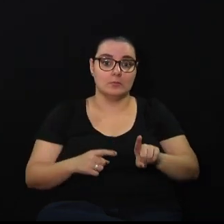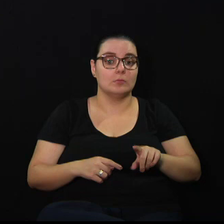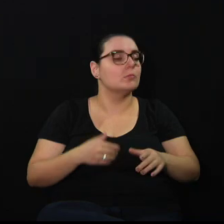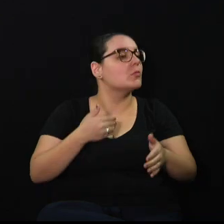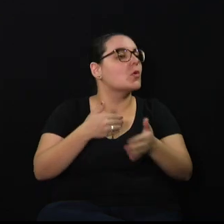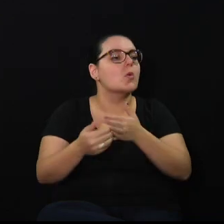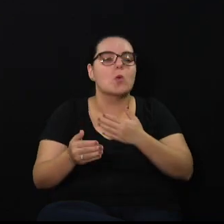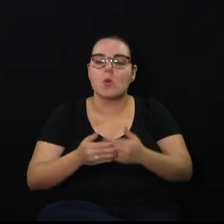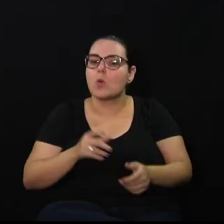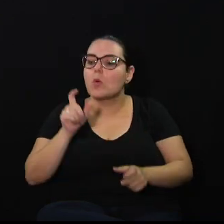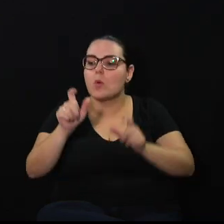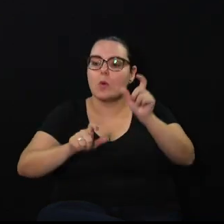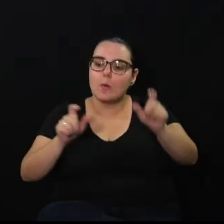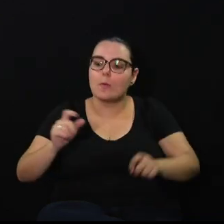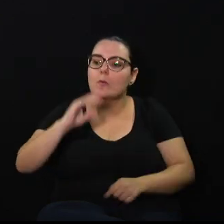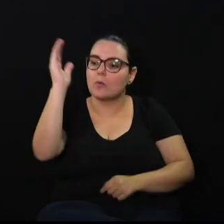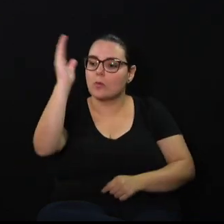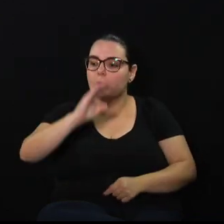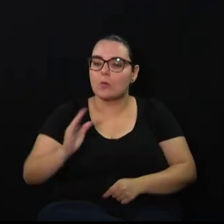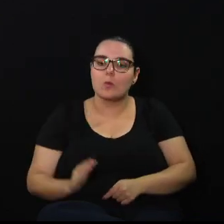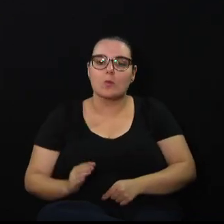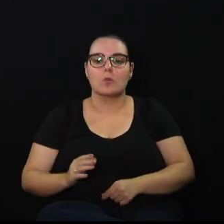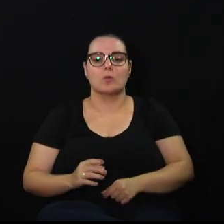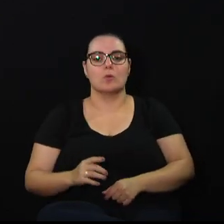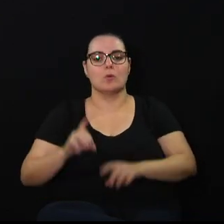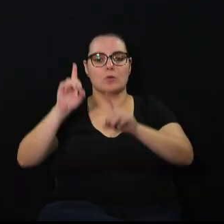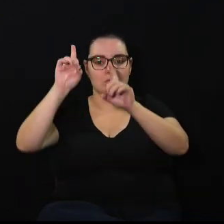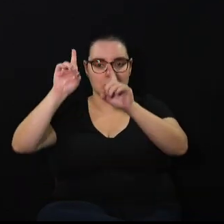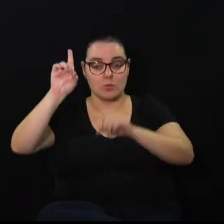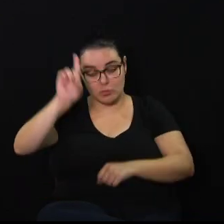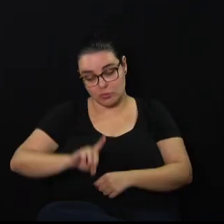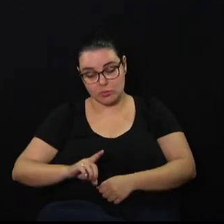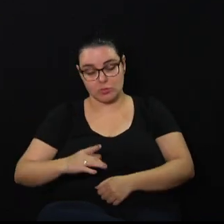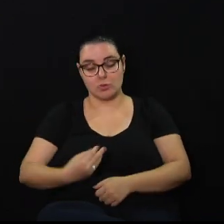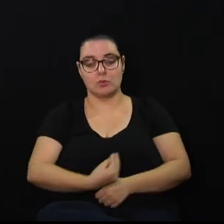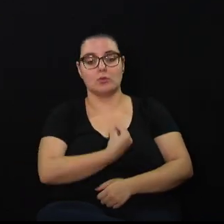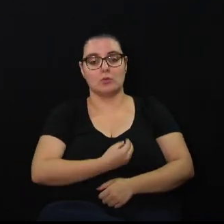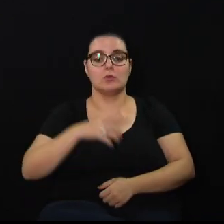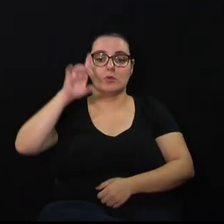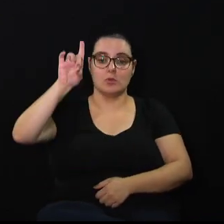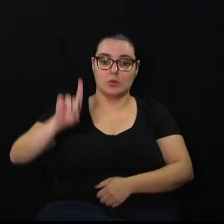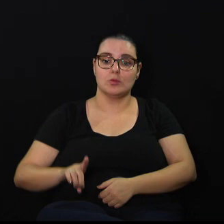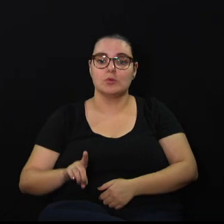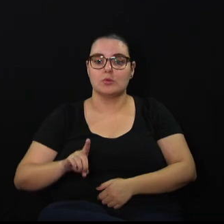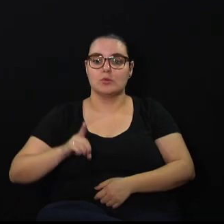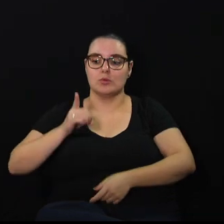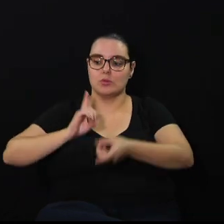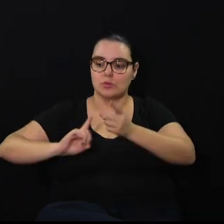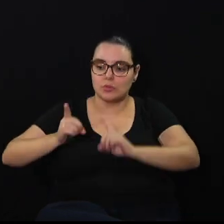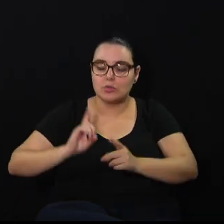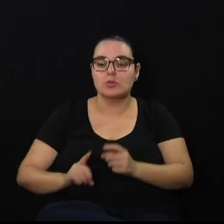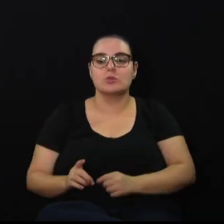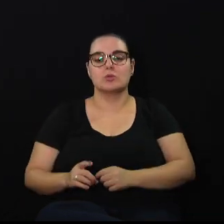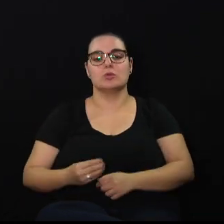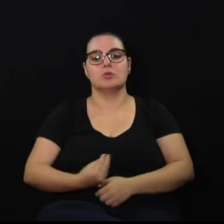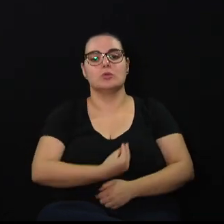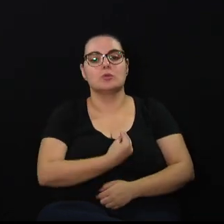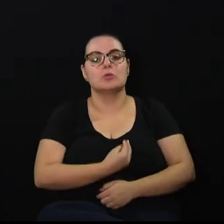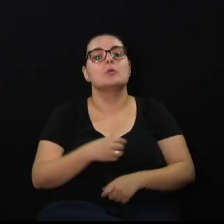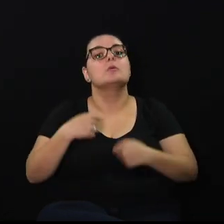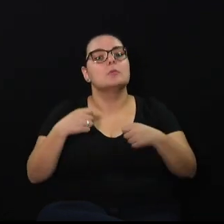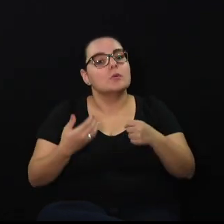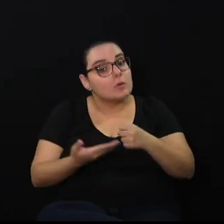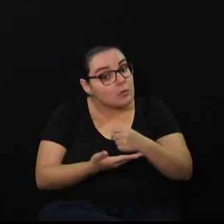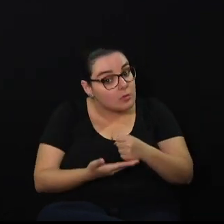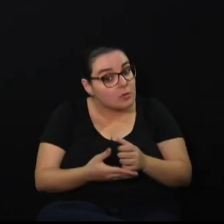pra qualquer cidadão brasileiro o direito à vida à dignidade da pessoa humana ea saúde são princípios constitucionais e eles têm eles